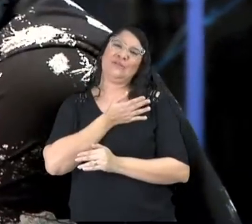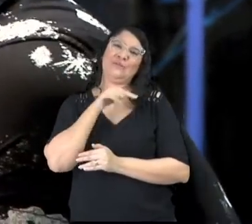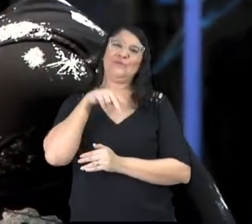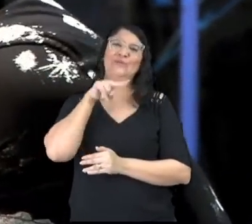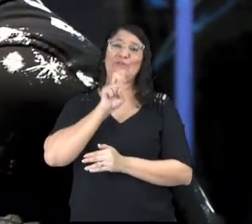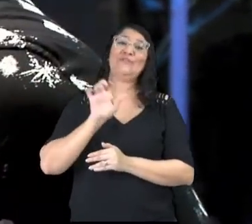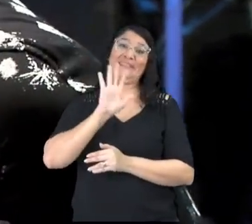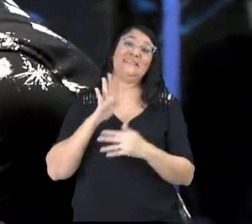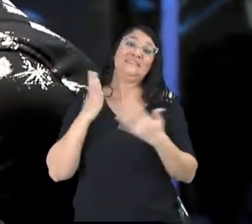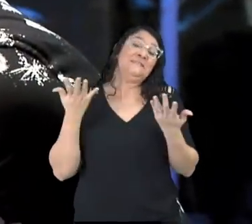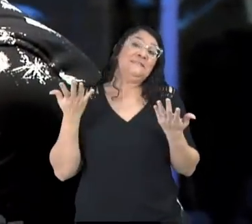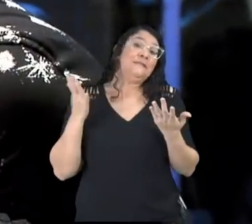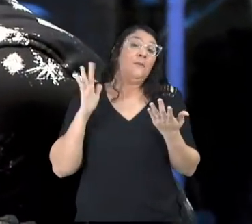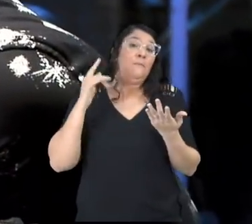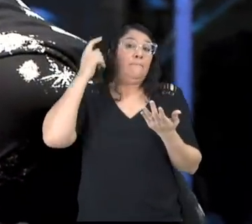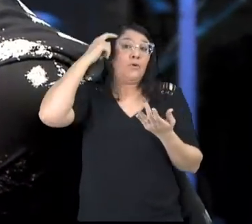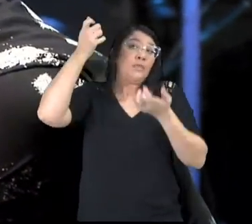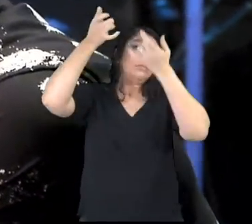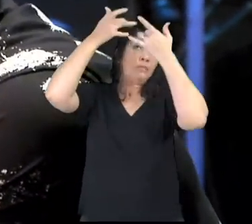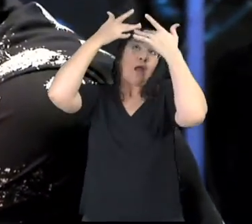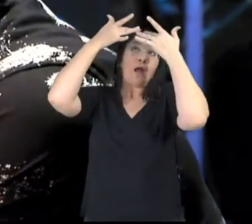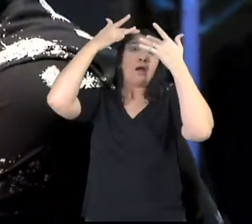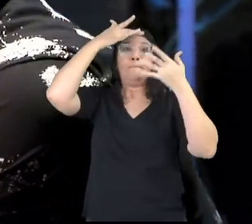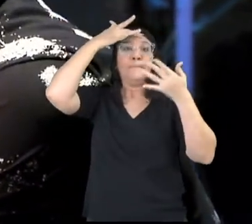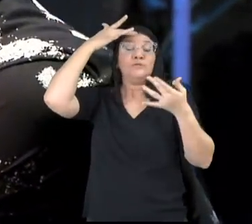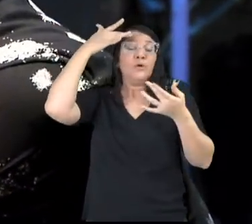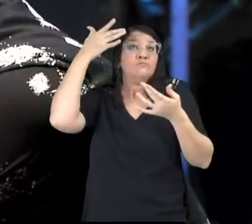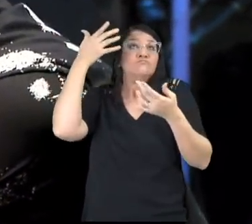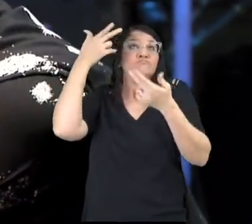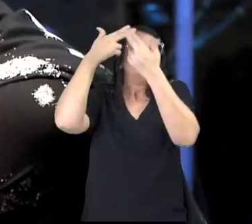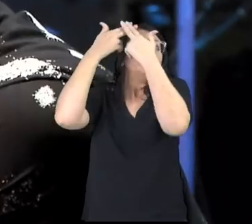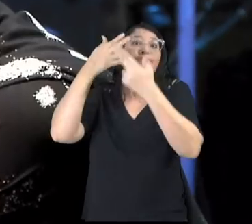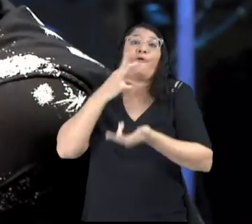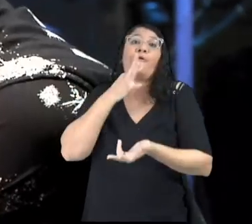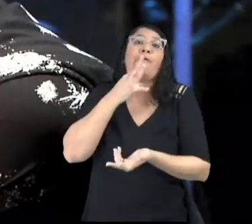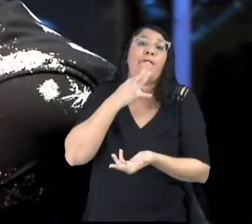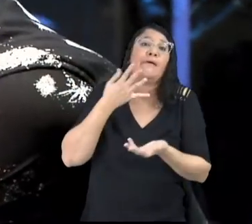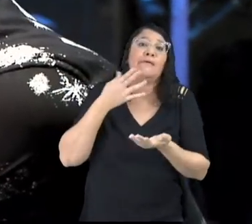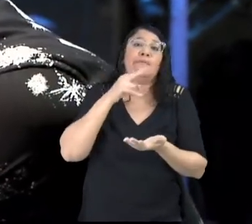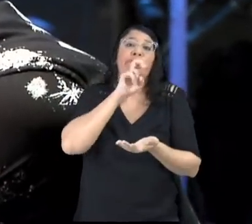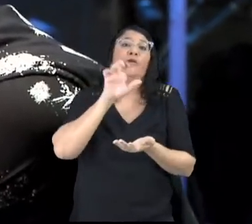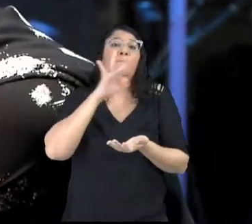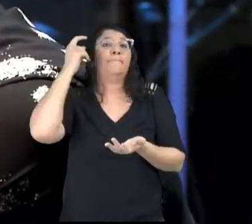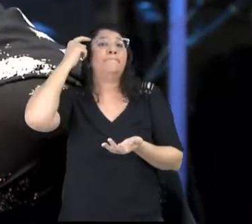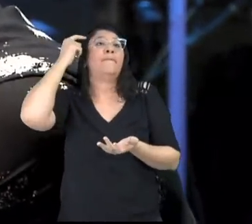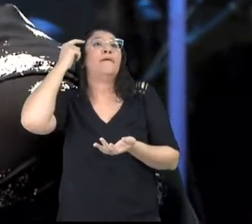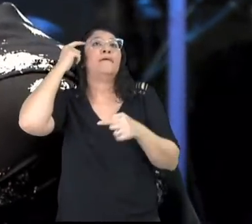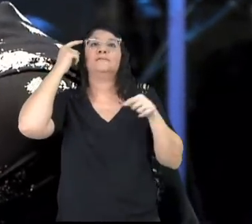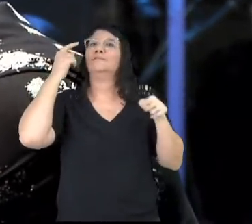Mas isso está arraigado, as pessoas não entendem que o Senhor age aqui e age maravilhosamente aqui.